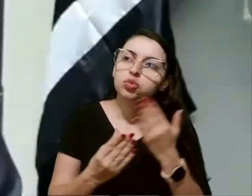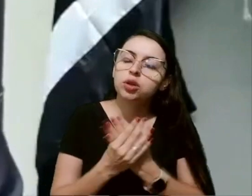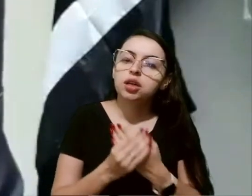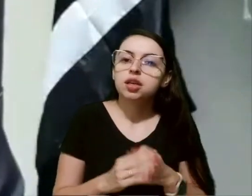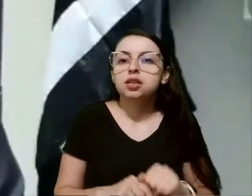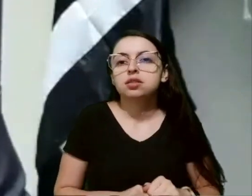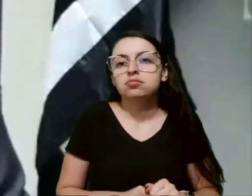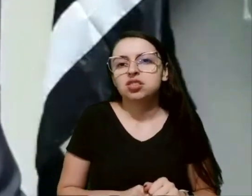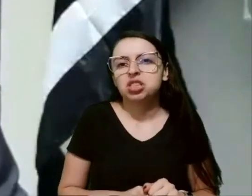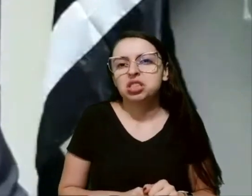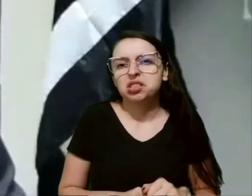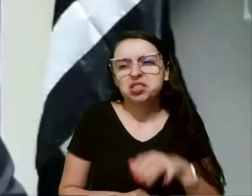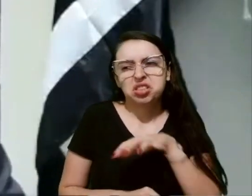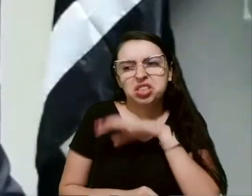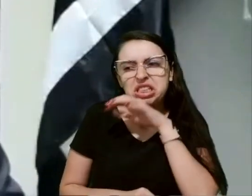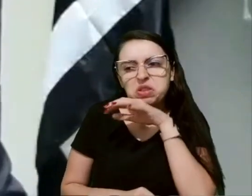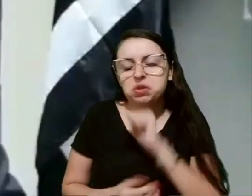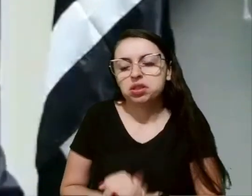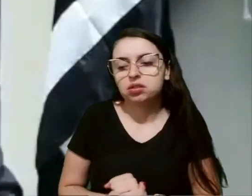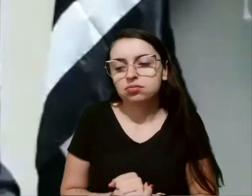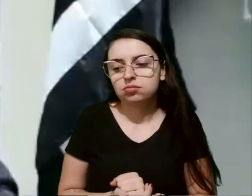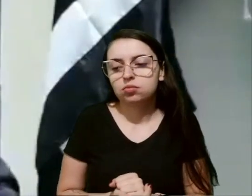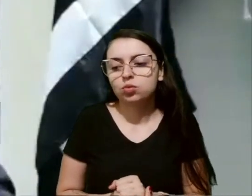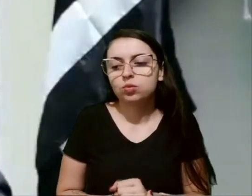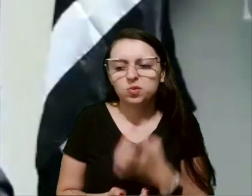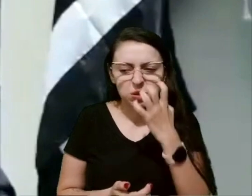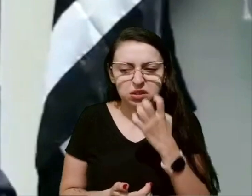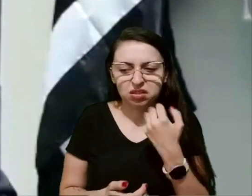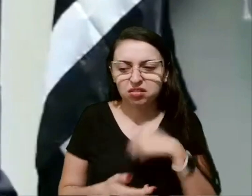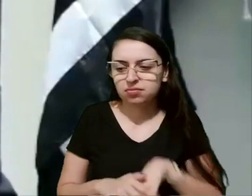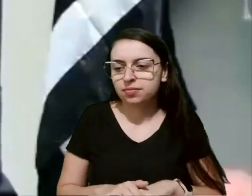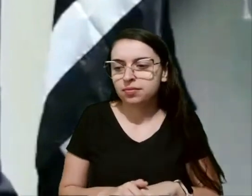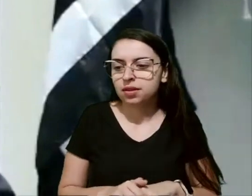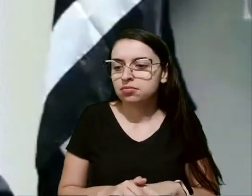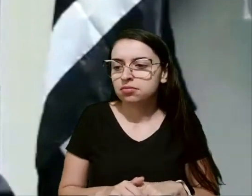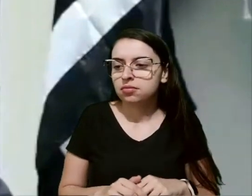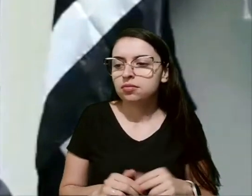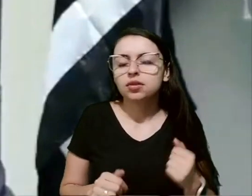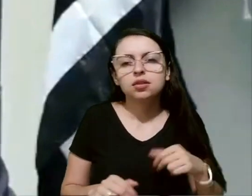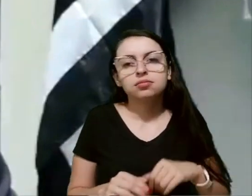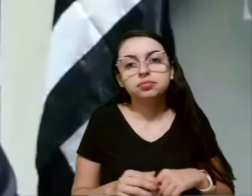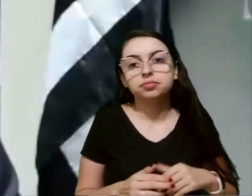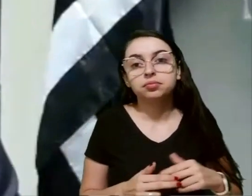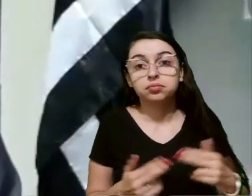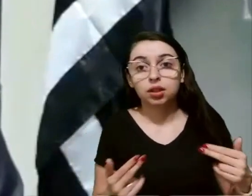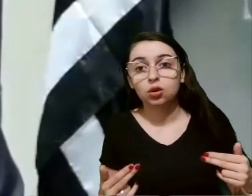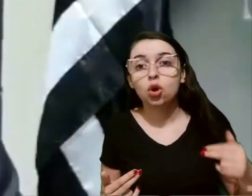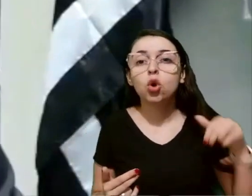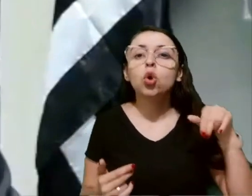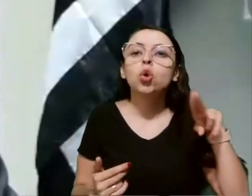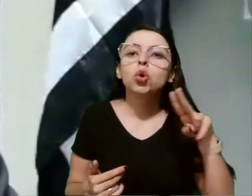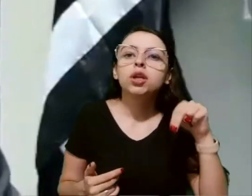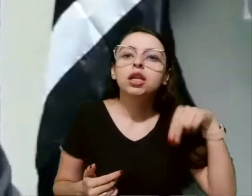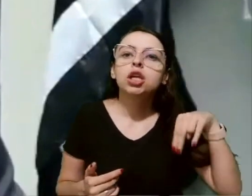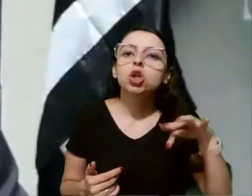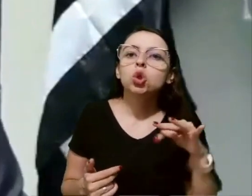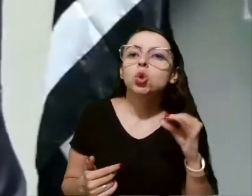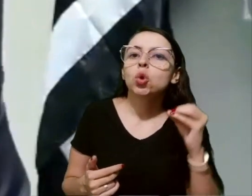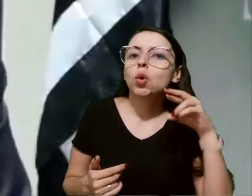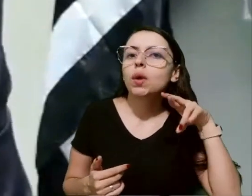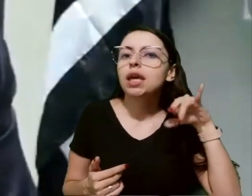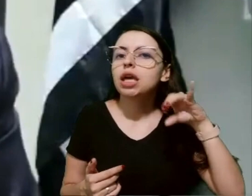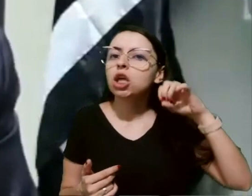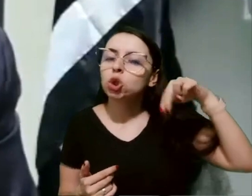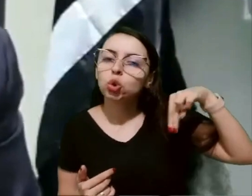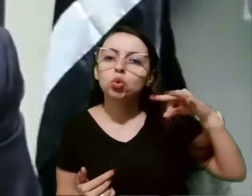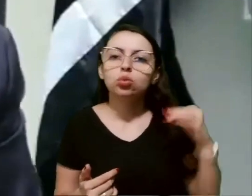vista ele é bastante chato, tedioso, porque são casos muito, muito, muito anômalos. Eu costumo brincar que são ornitorrincos jurídicos. É um bicho muito